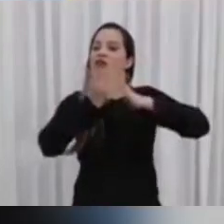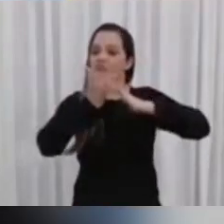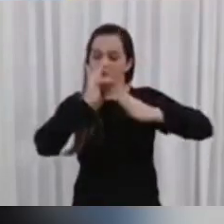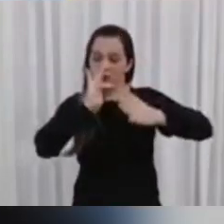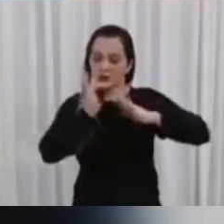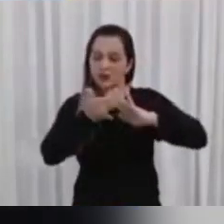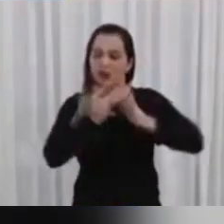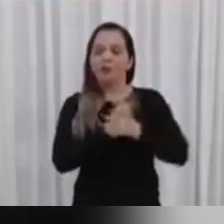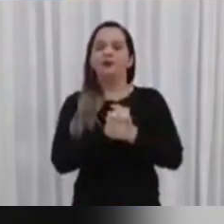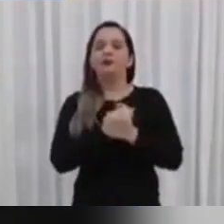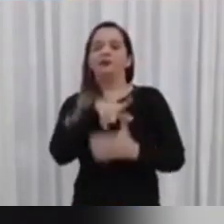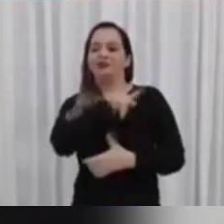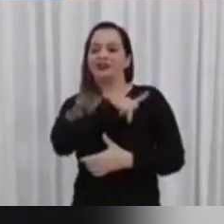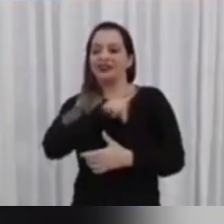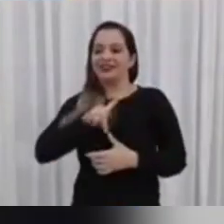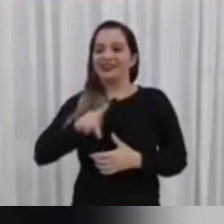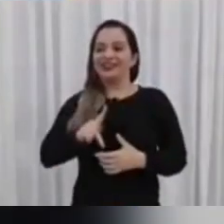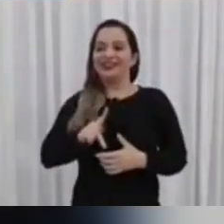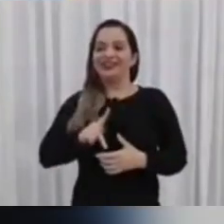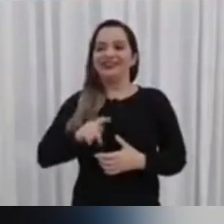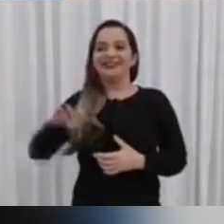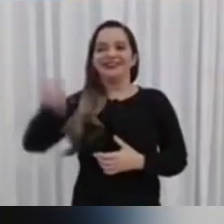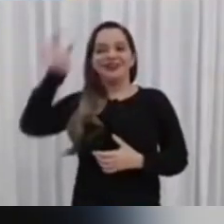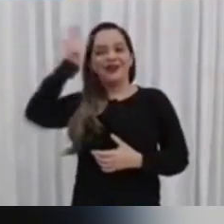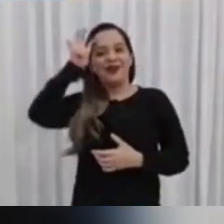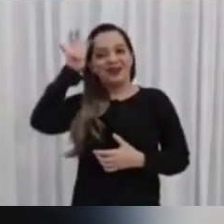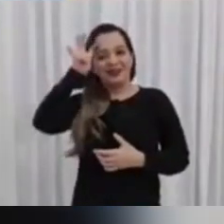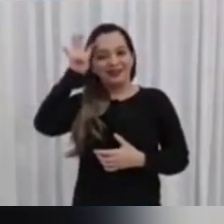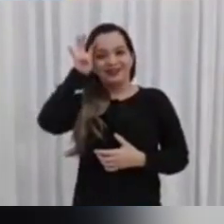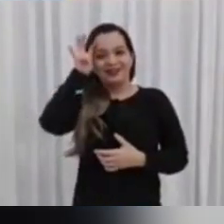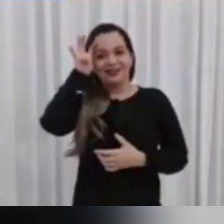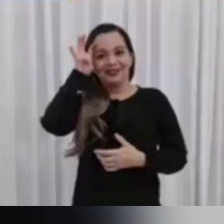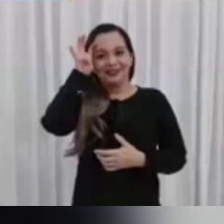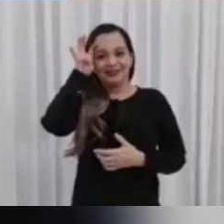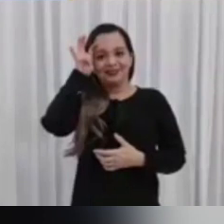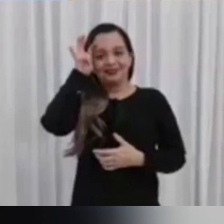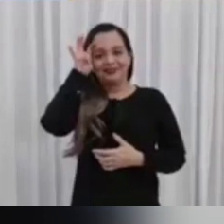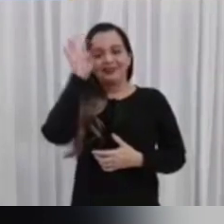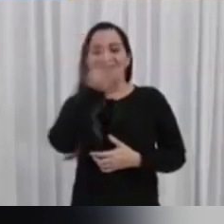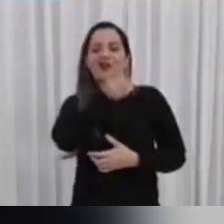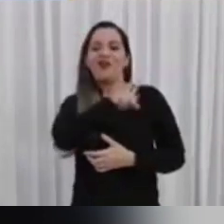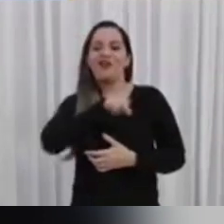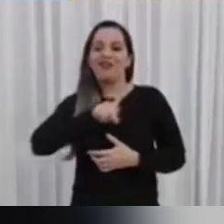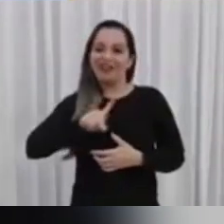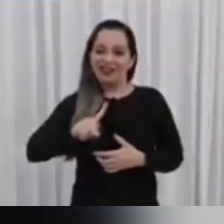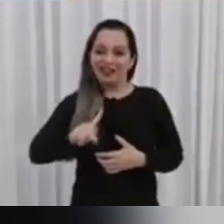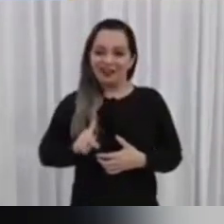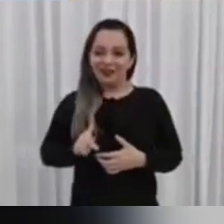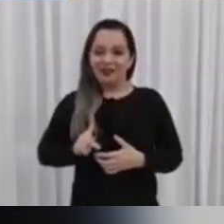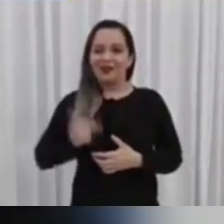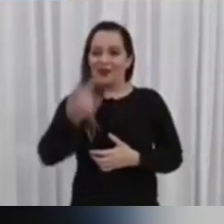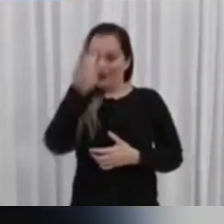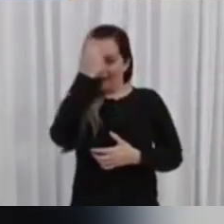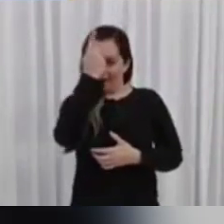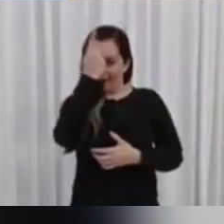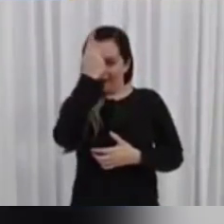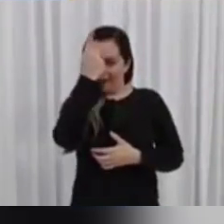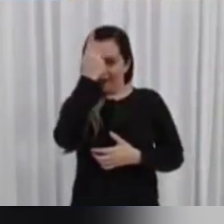Presidente, na última quarta-feira passada, o governador do estado, Helder Barbalho, esteve em